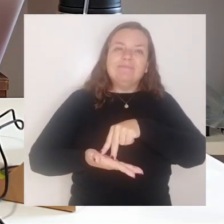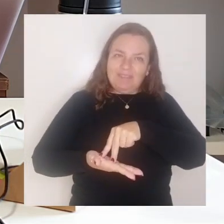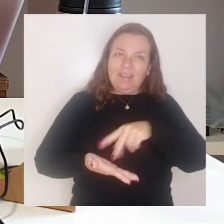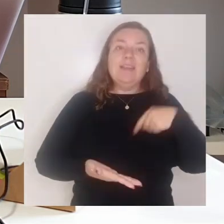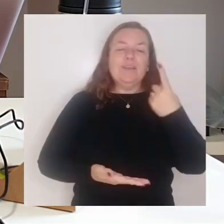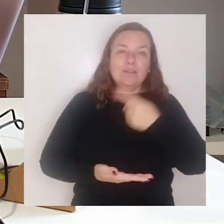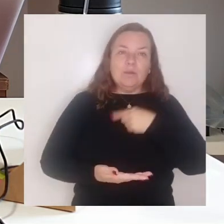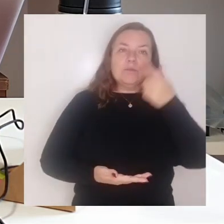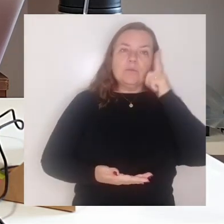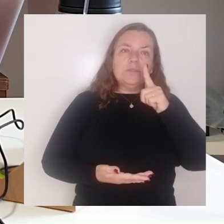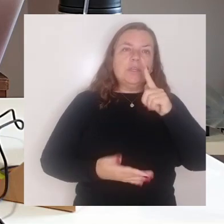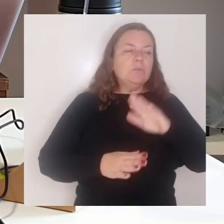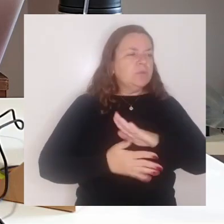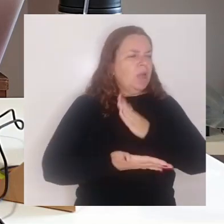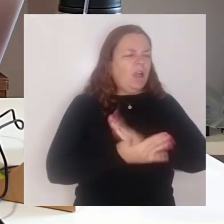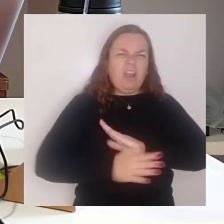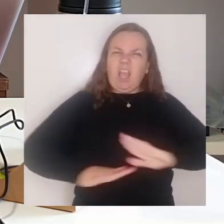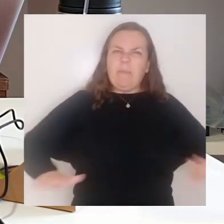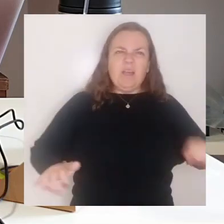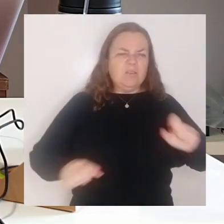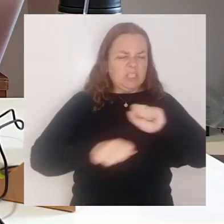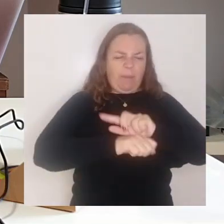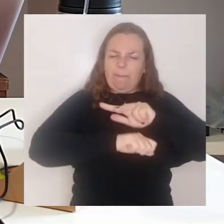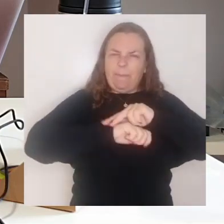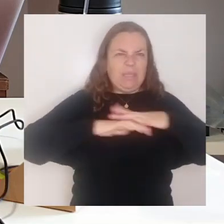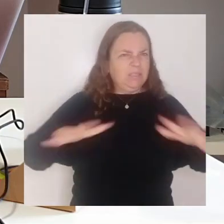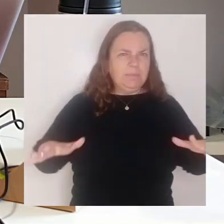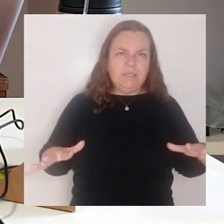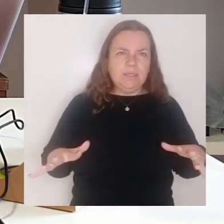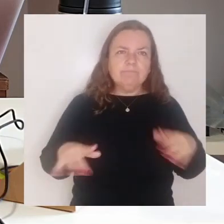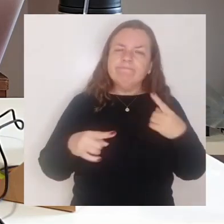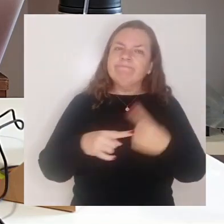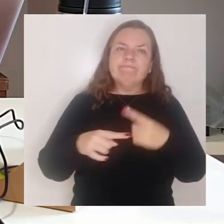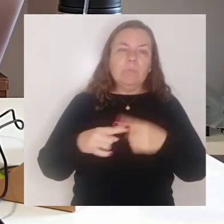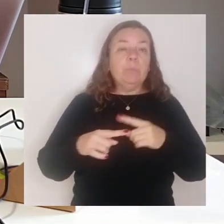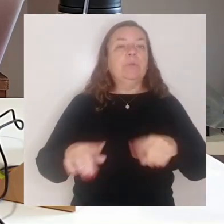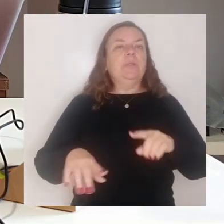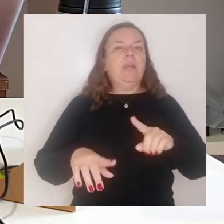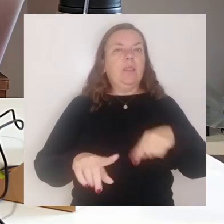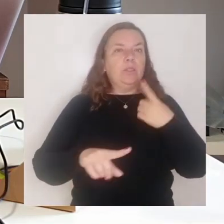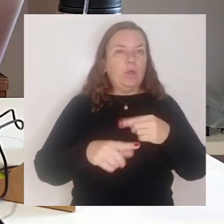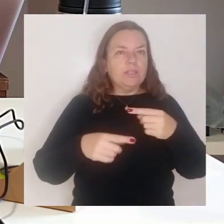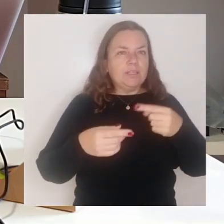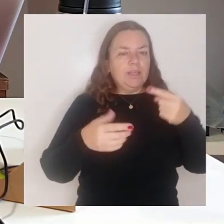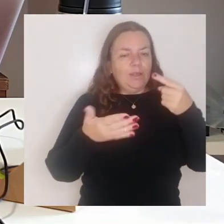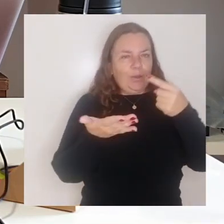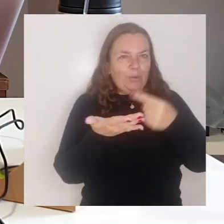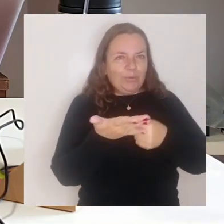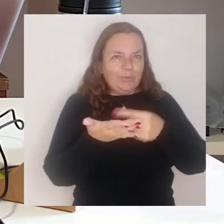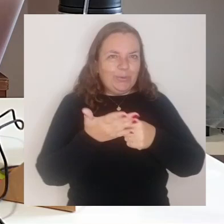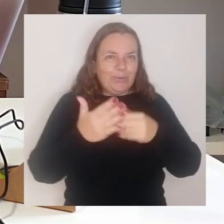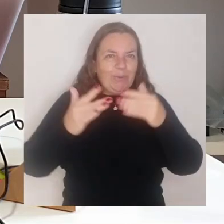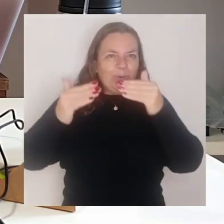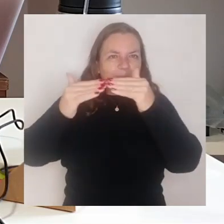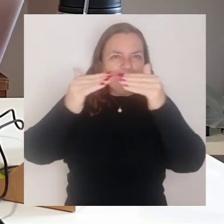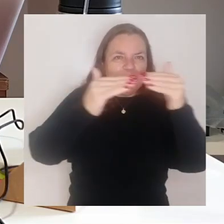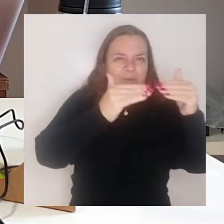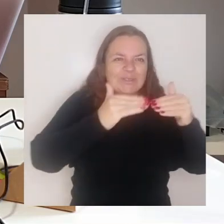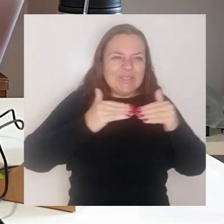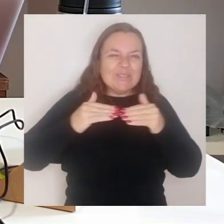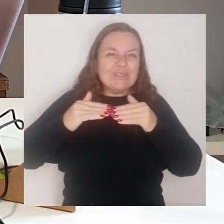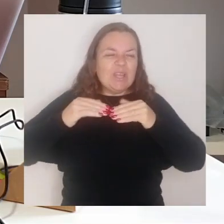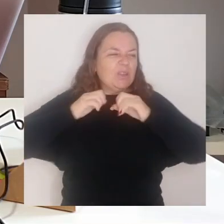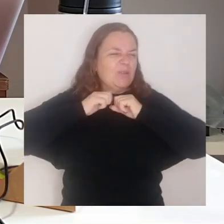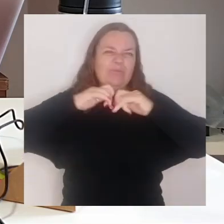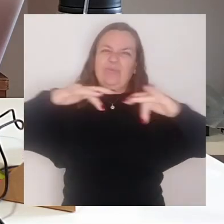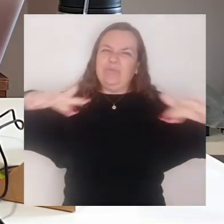e a gente sair dessa juntos. Vamos fazer isso junto, gente, porque quanto mais a gente se conecta, mais longe a gente vai